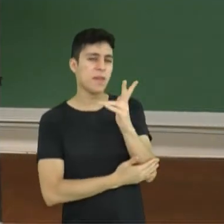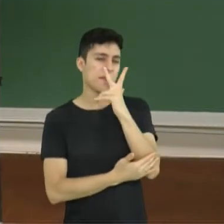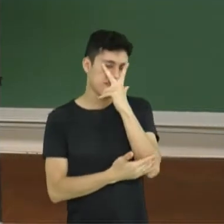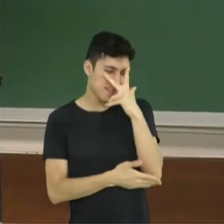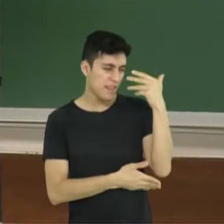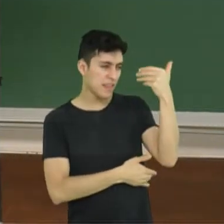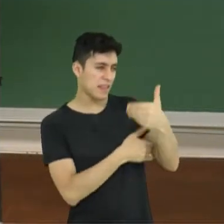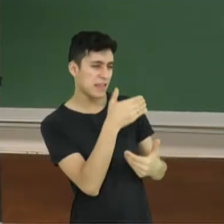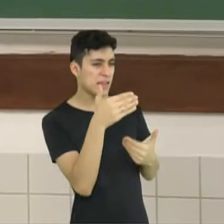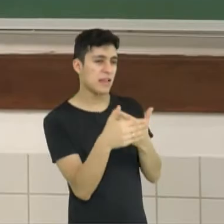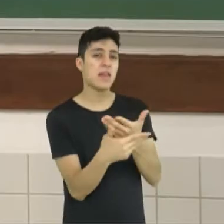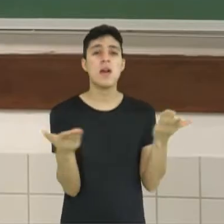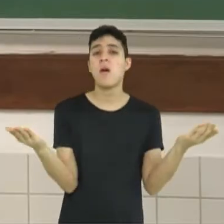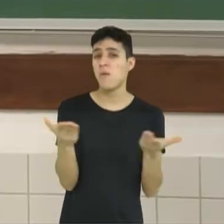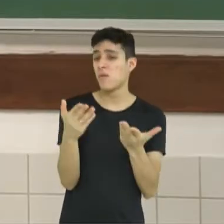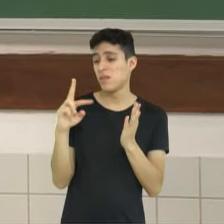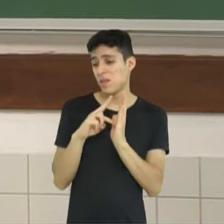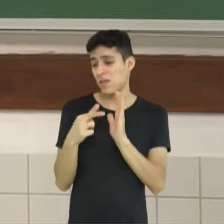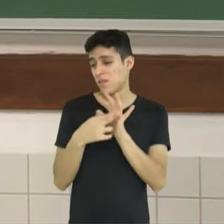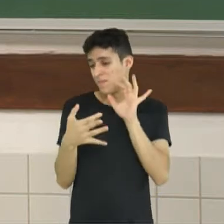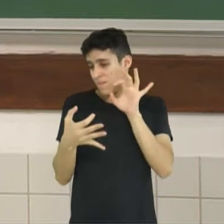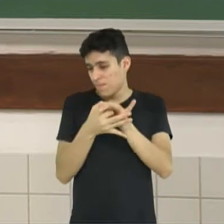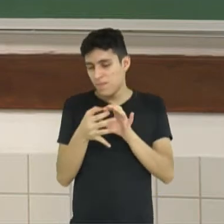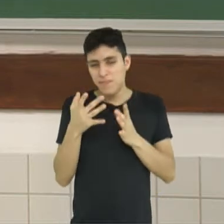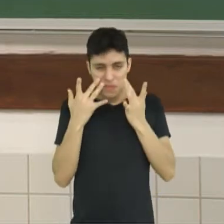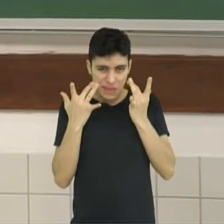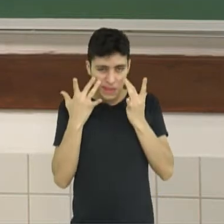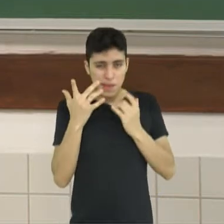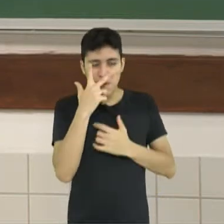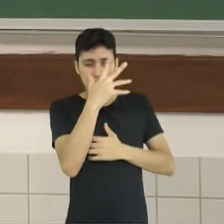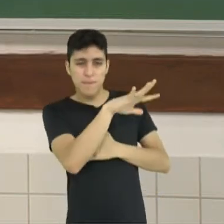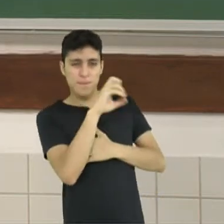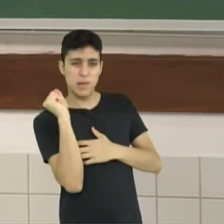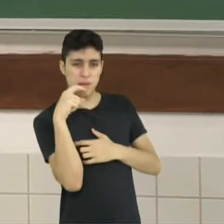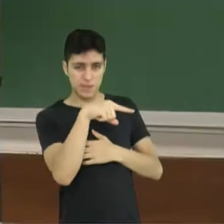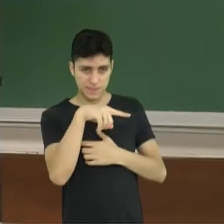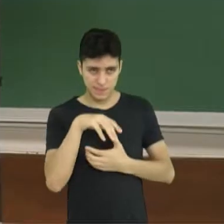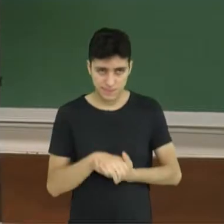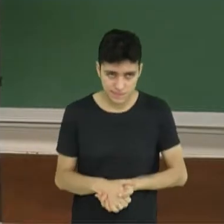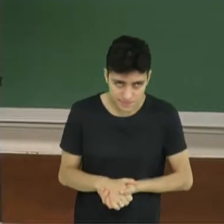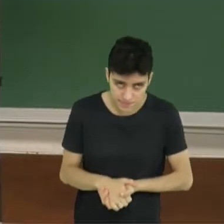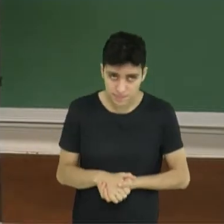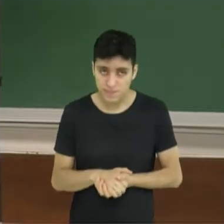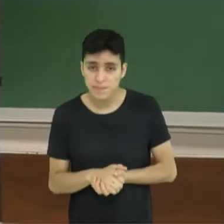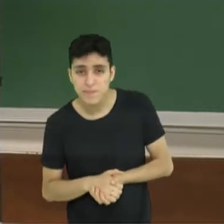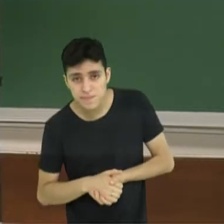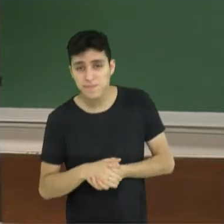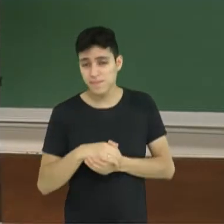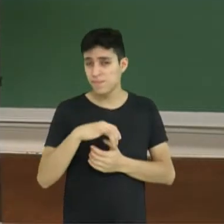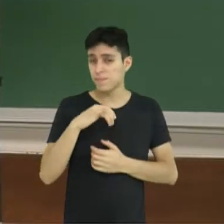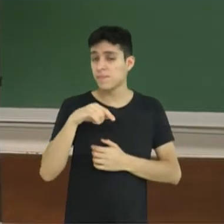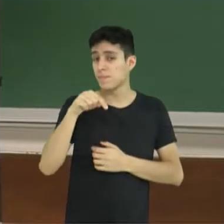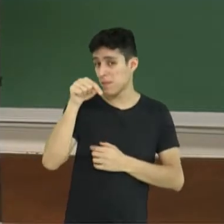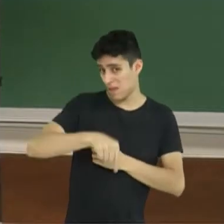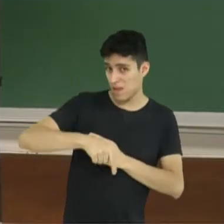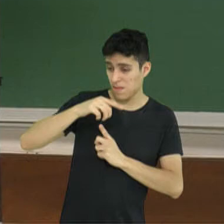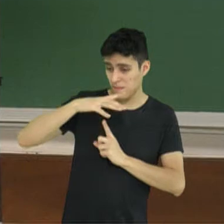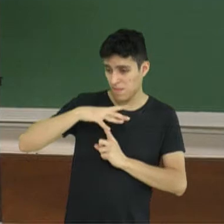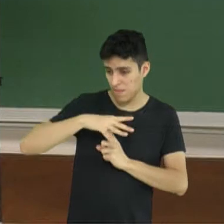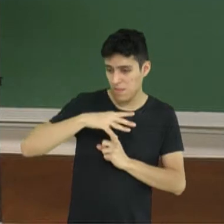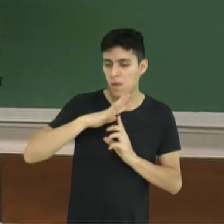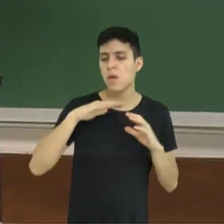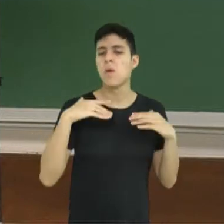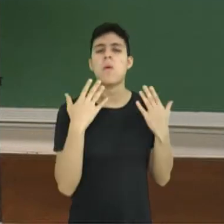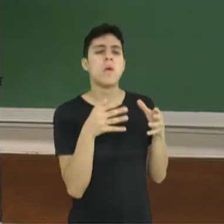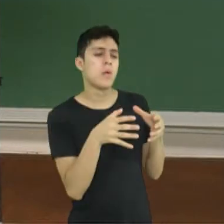para você utilizar hoje como um teatro, tá? No Paraná, falamos aqui da gente, uma das companhias